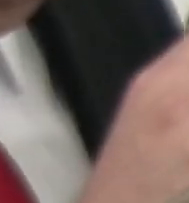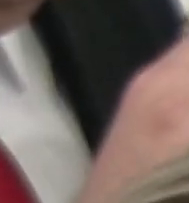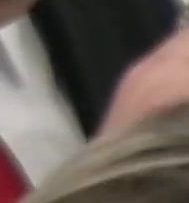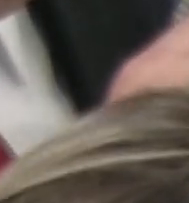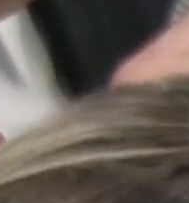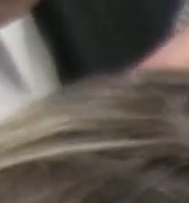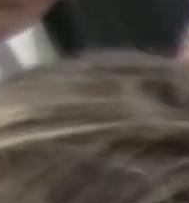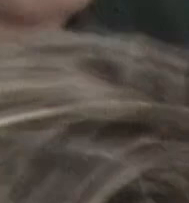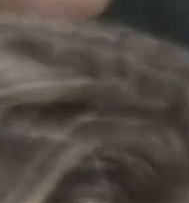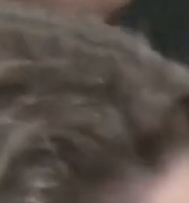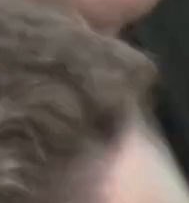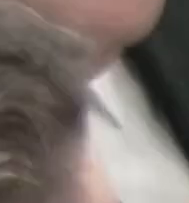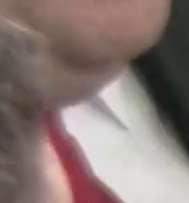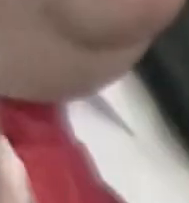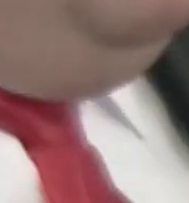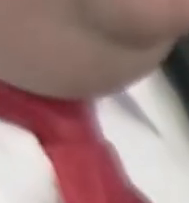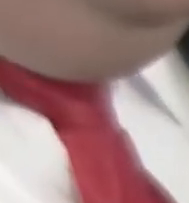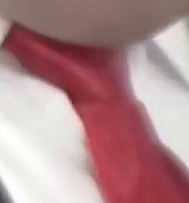procura,